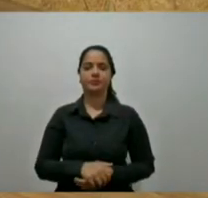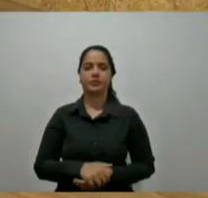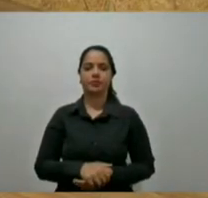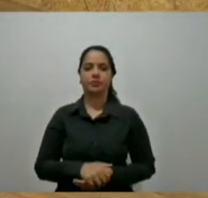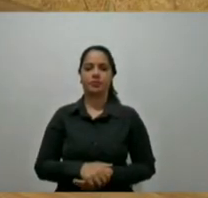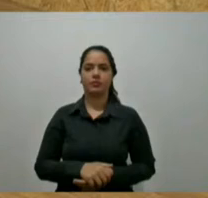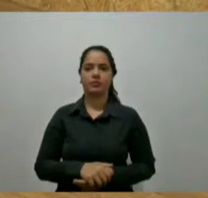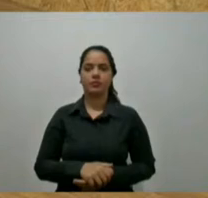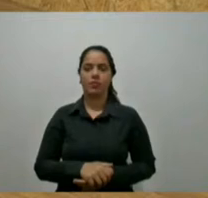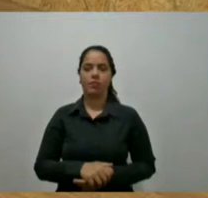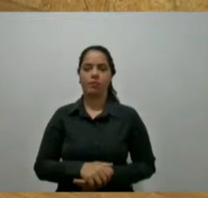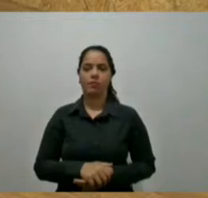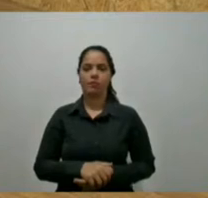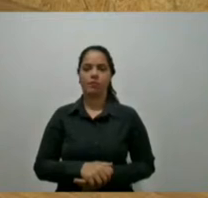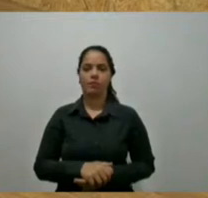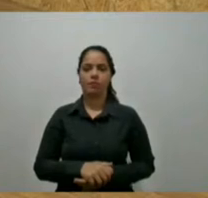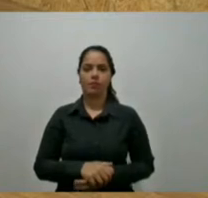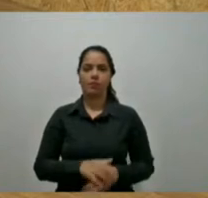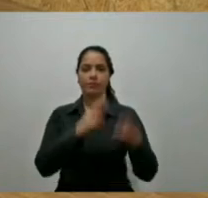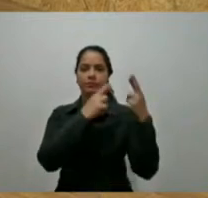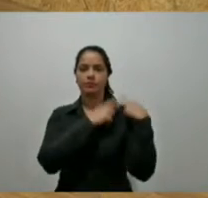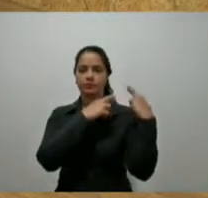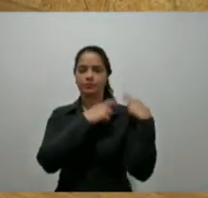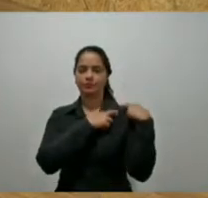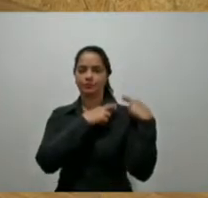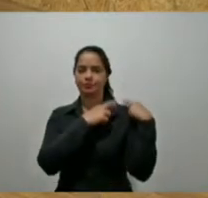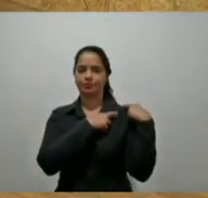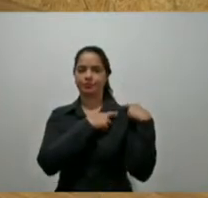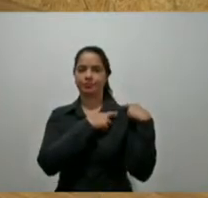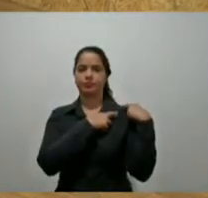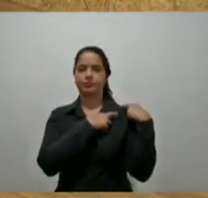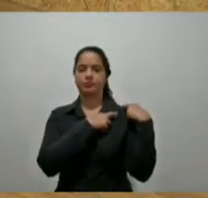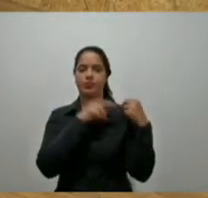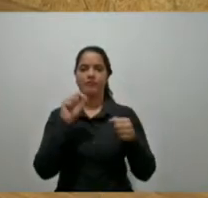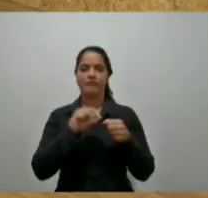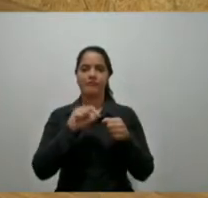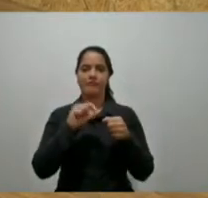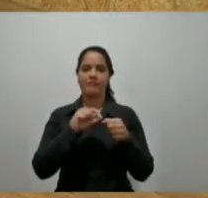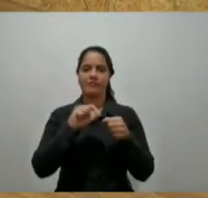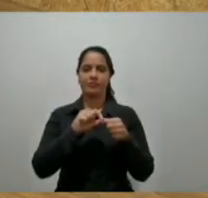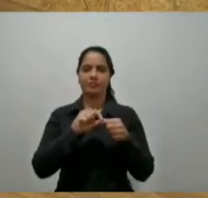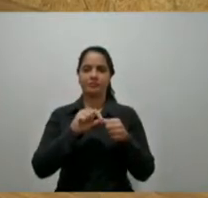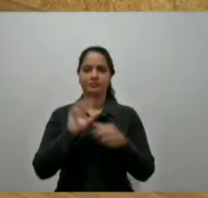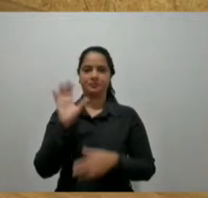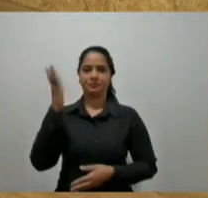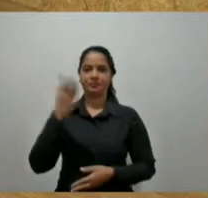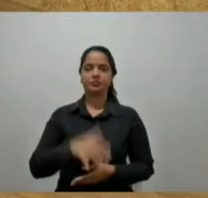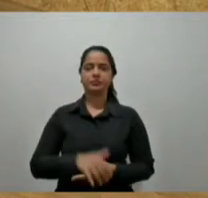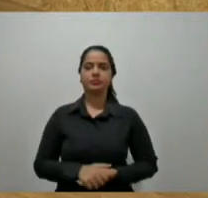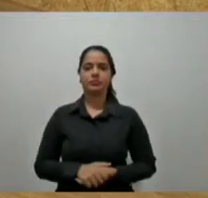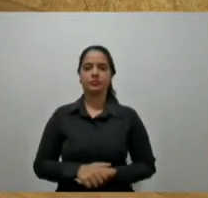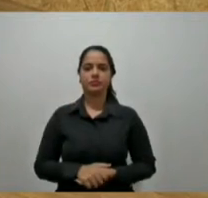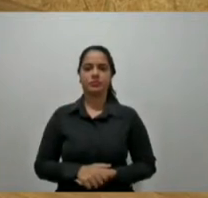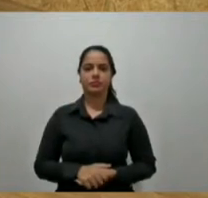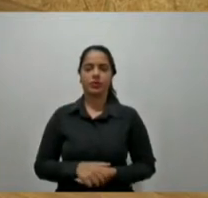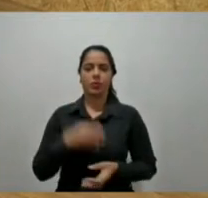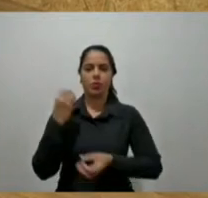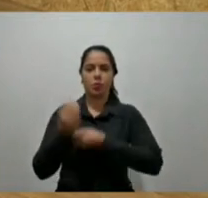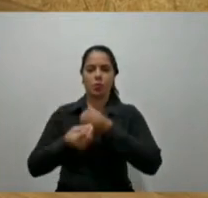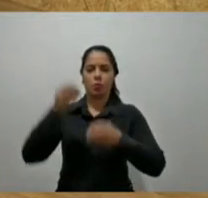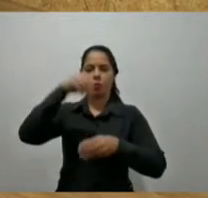do fazer. O José Bessa pergunta o seguinte: associado ao plantio de árvores, como se comportar em relação às fontes de energias